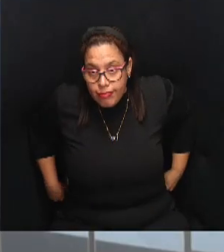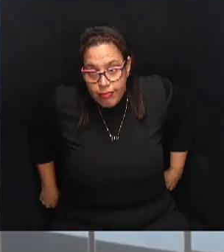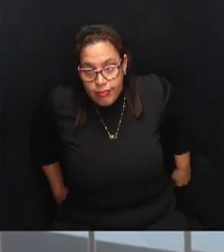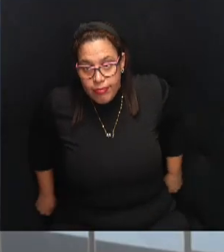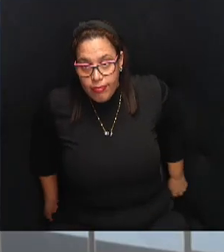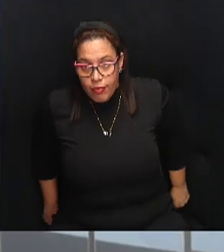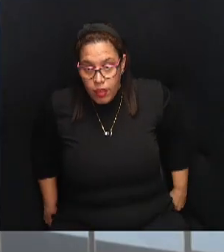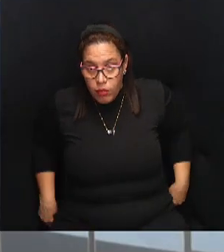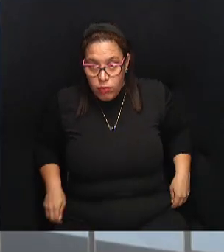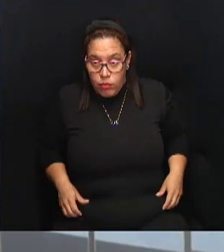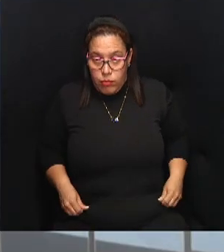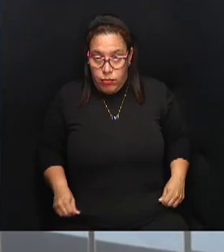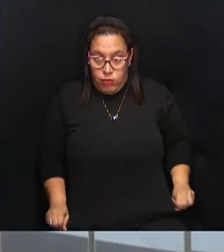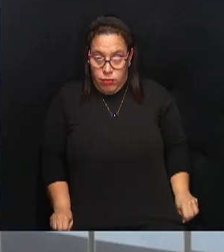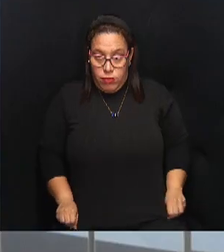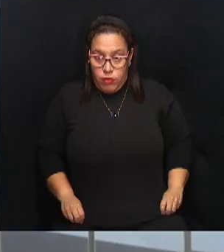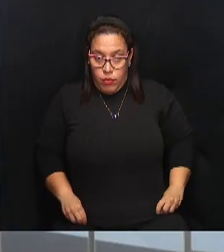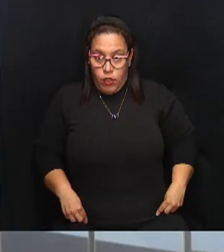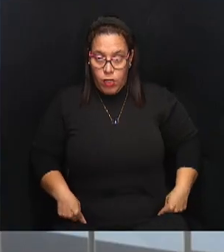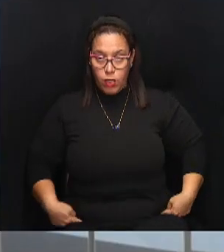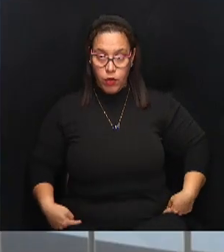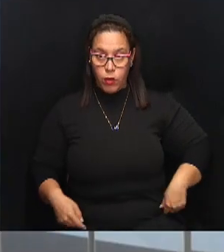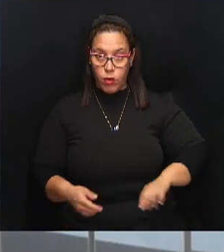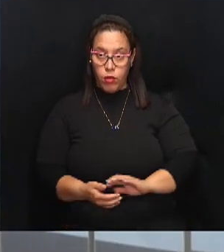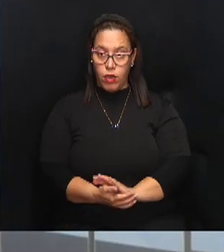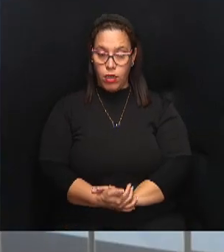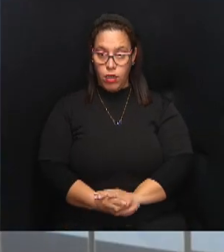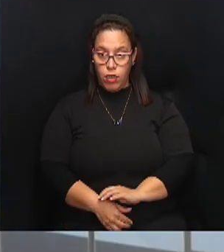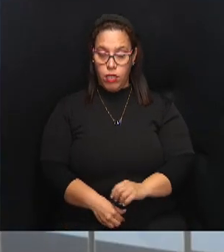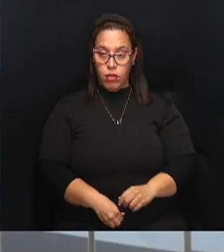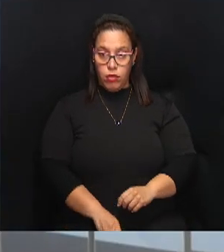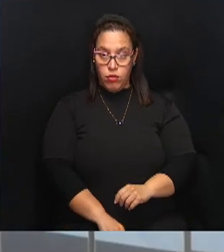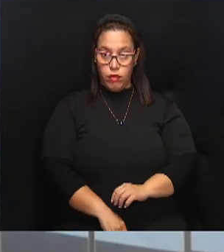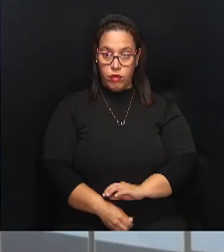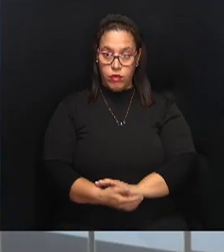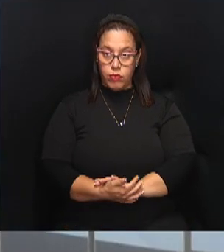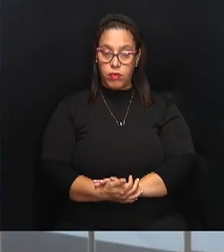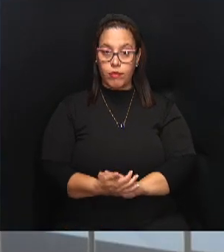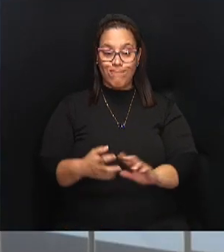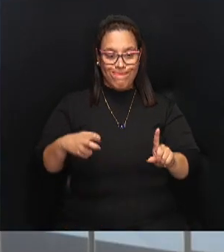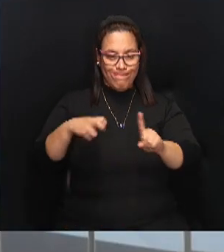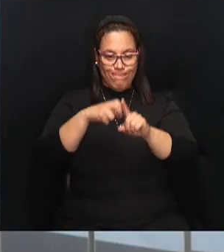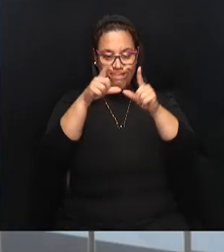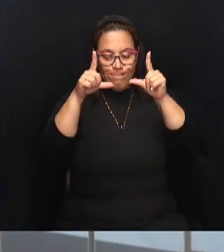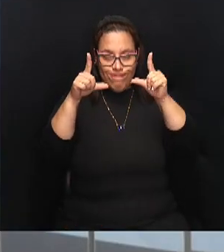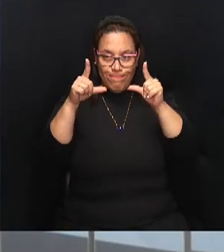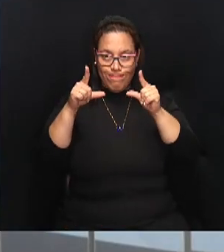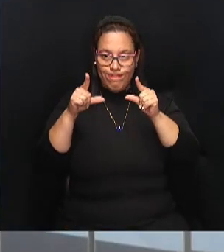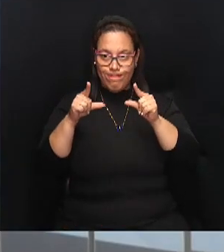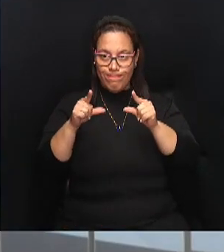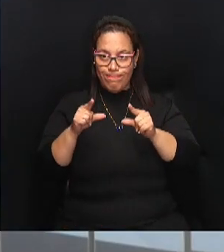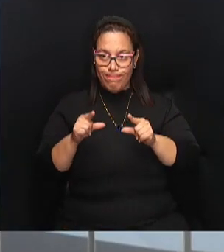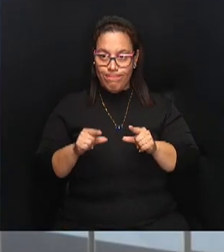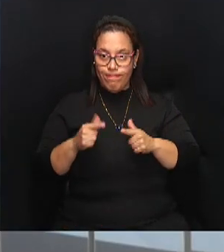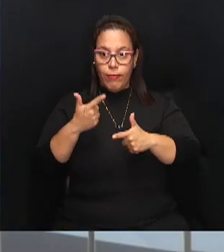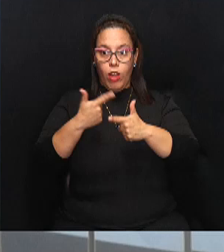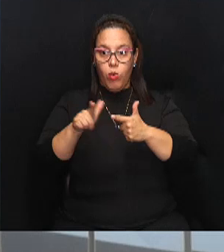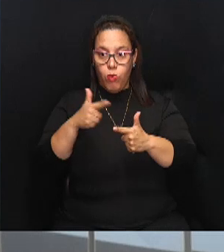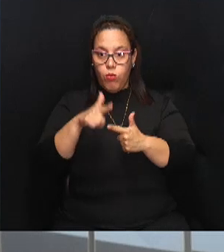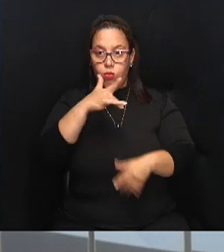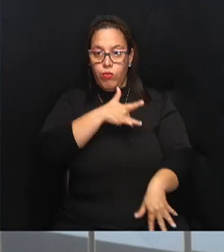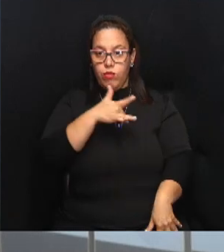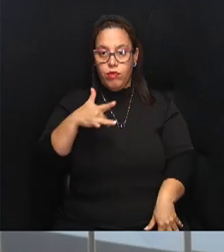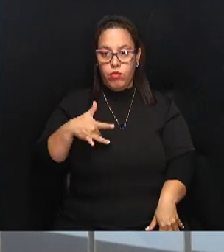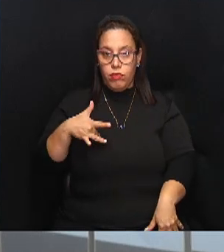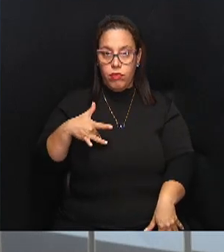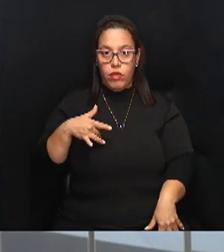muito positivo para a segurança. Diminui o número de acidentes, diminui o problema de saúde, porque não tem